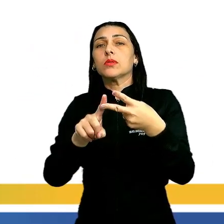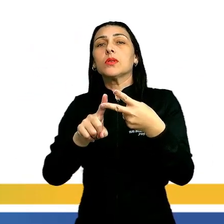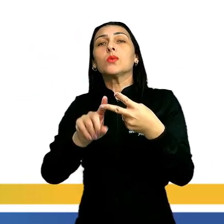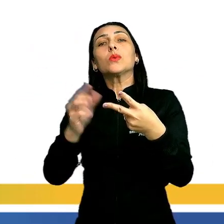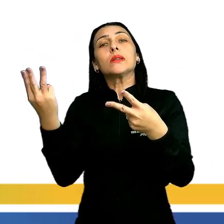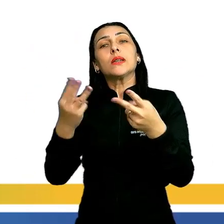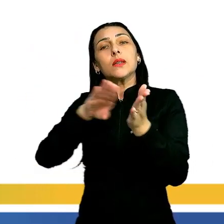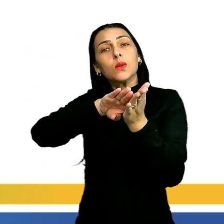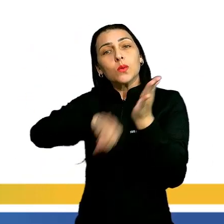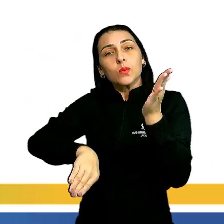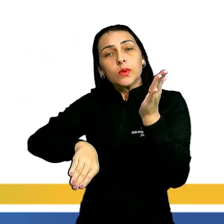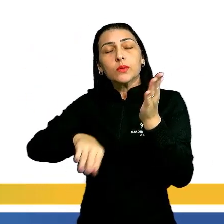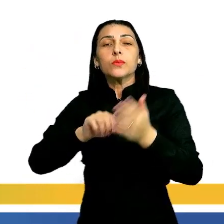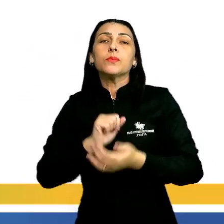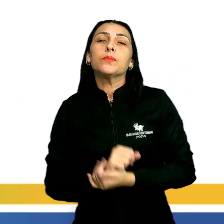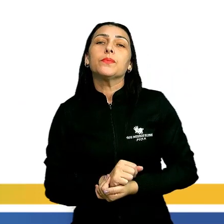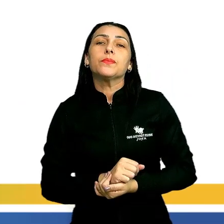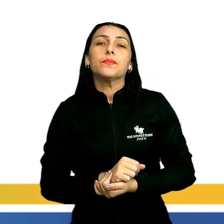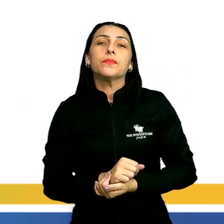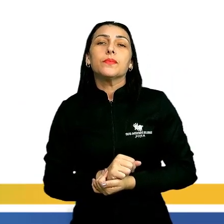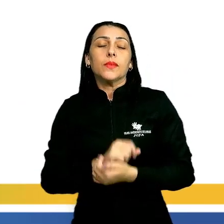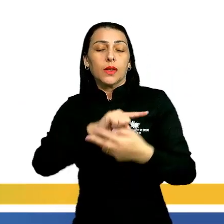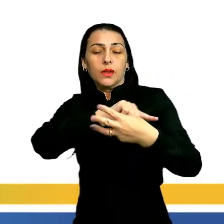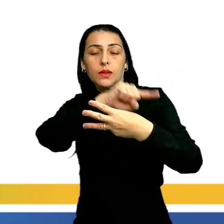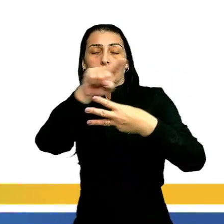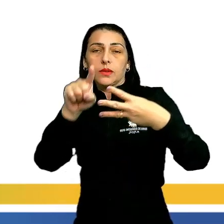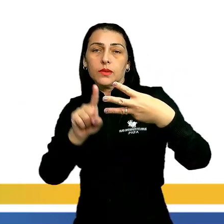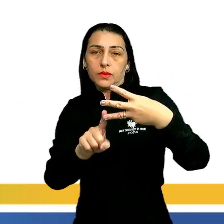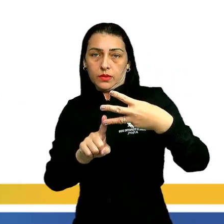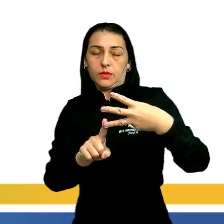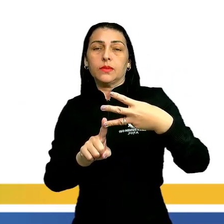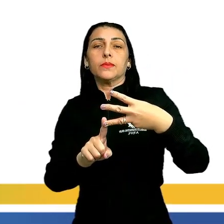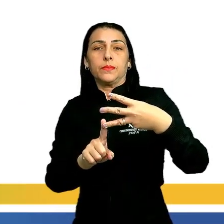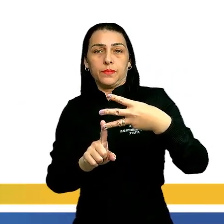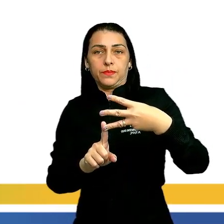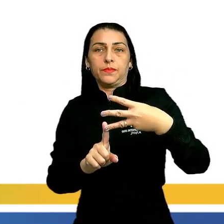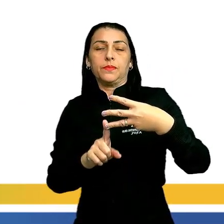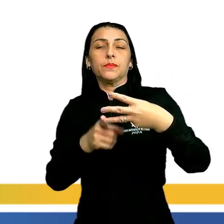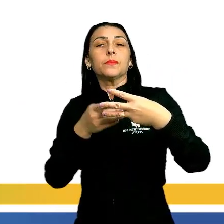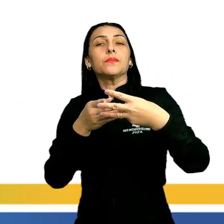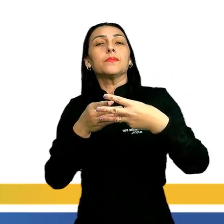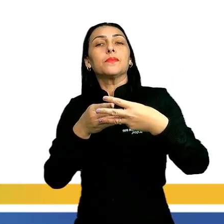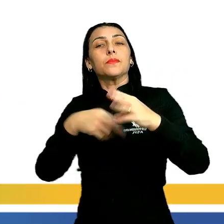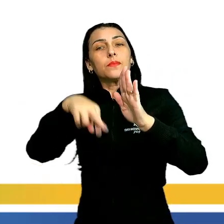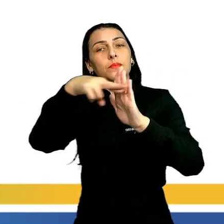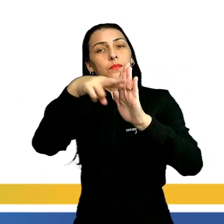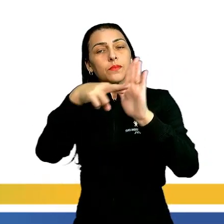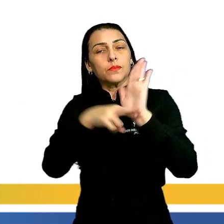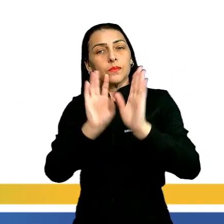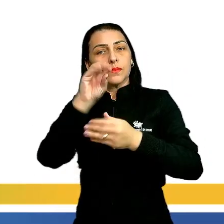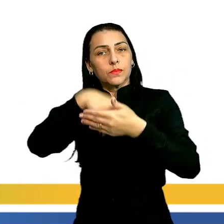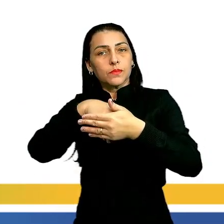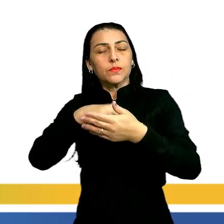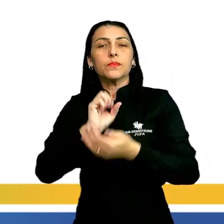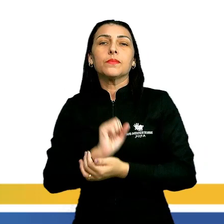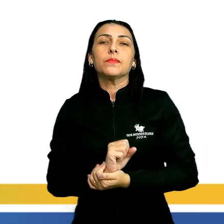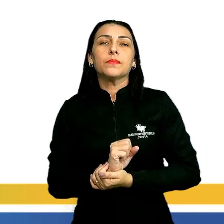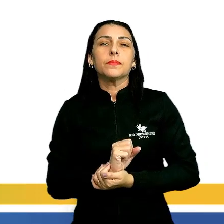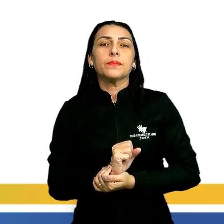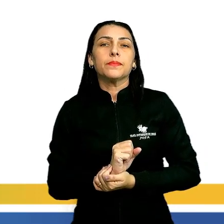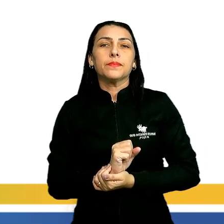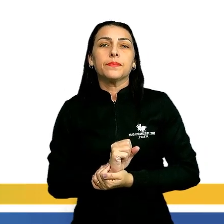do terceiro excluído. Então, essas são as coisas que estão aí incluídas na regra. Bom,